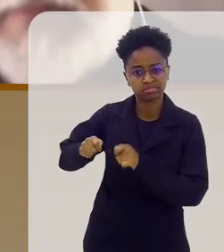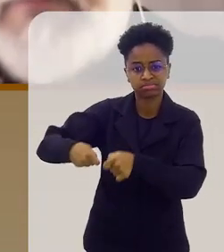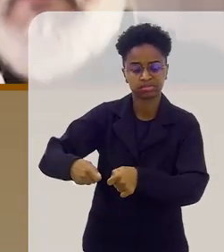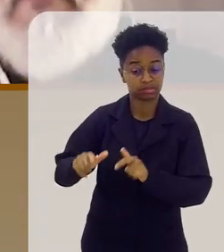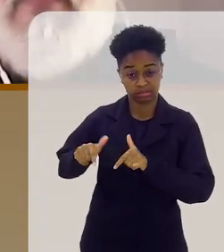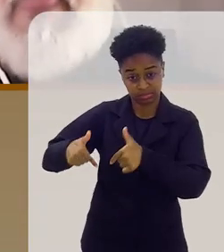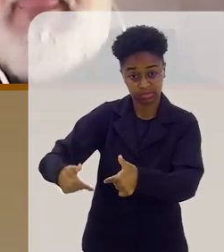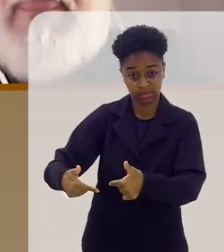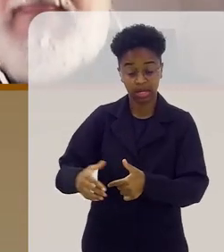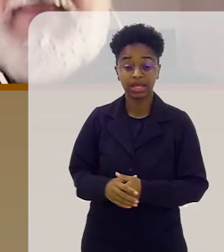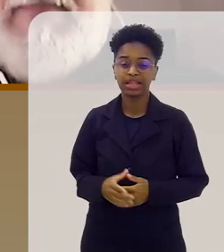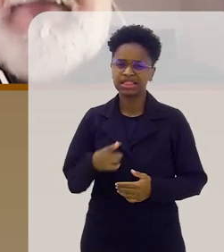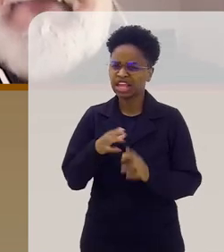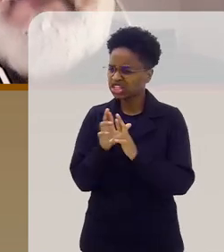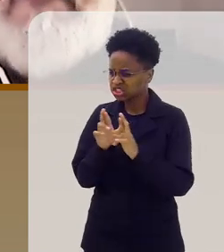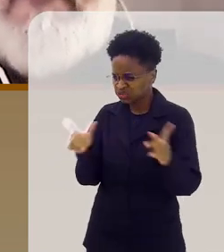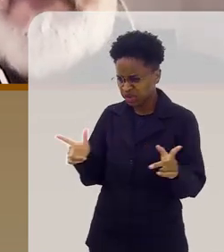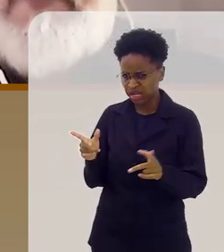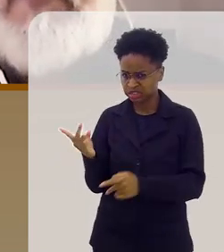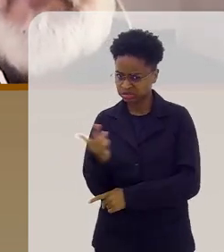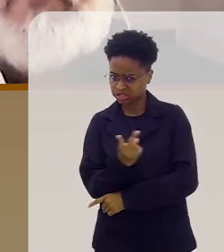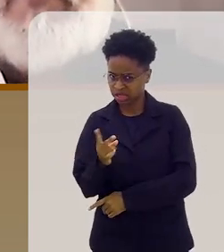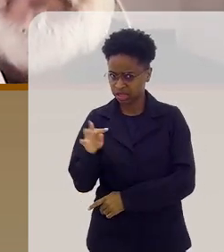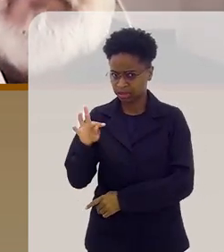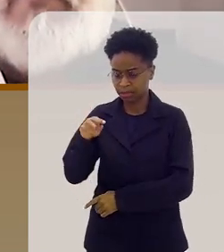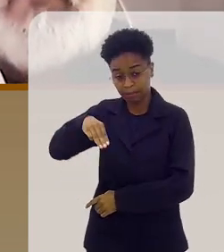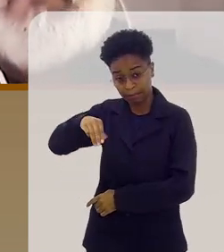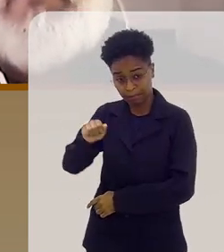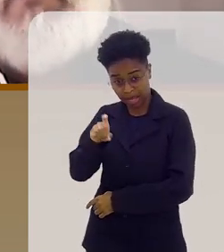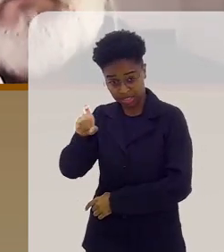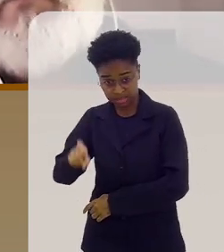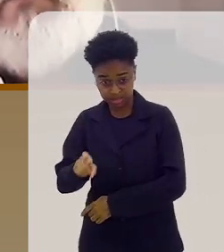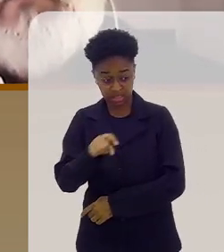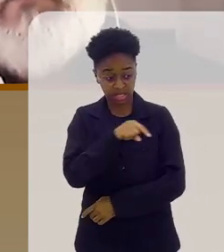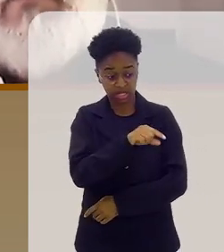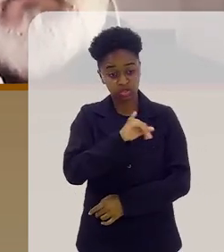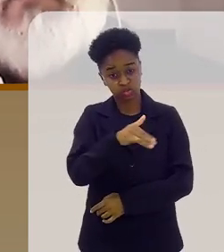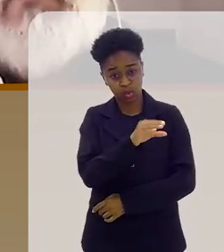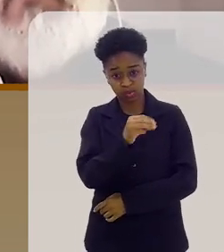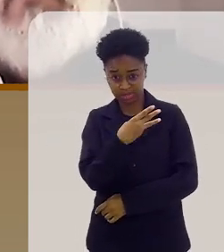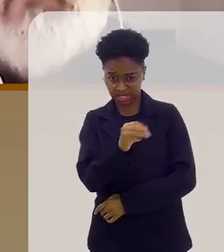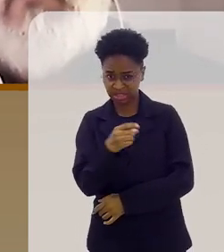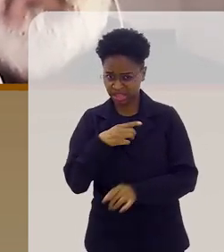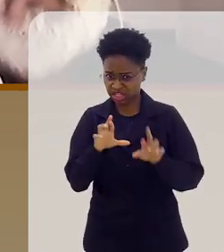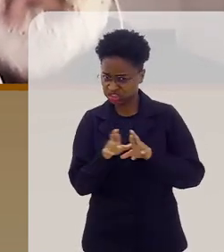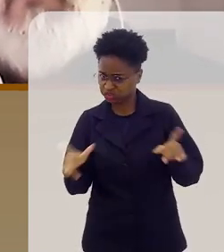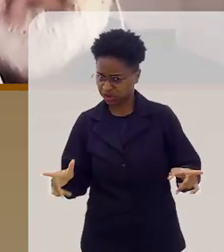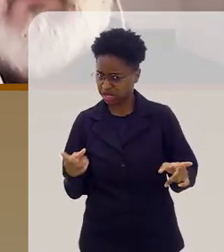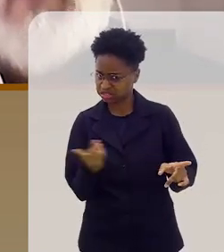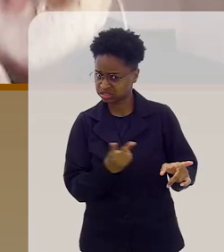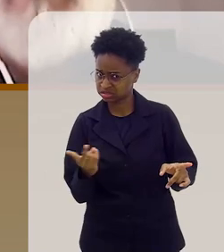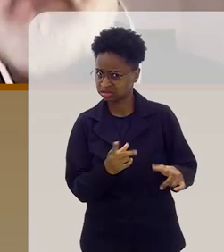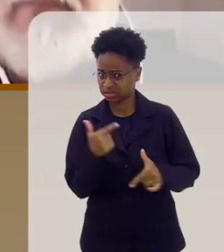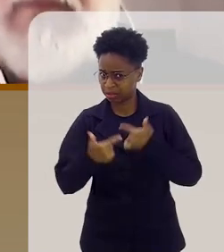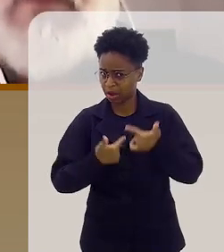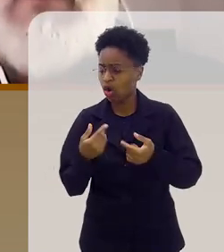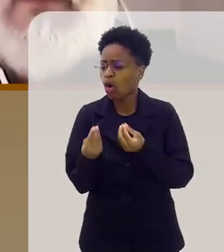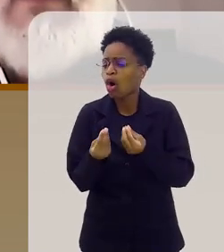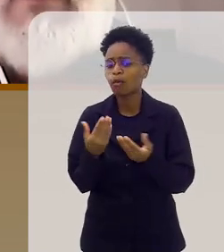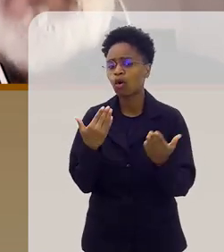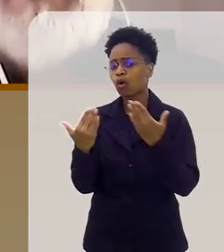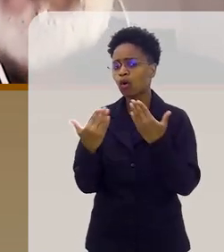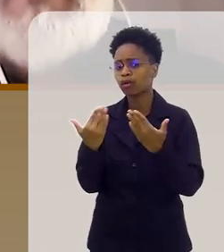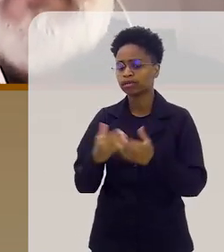solo. E havia uma diferença muito grande entre o trabalho do Max e o trabalho do Joãozinho 30. Como é que